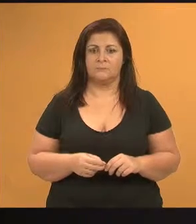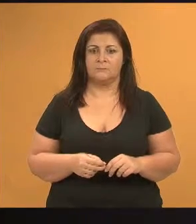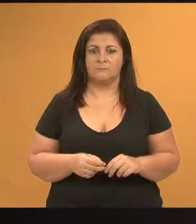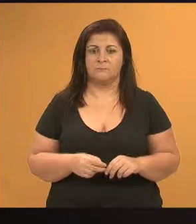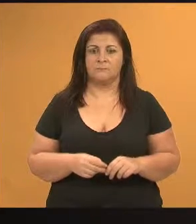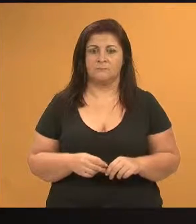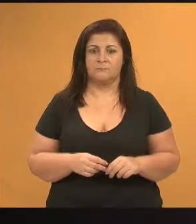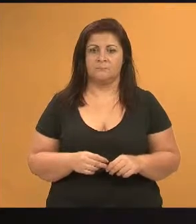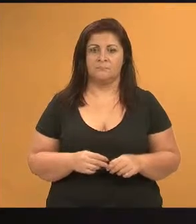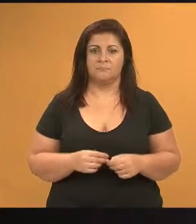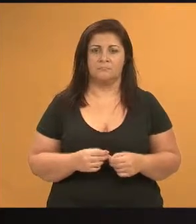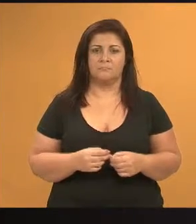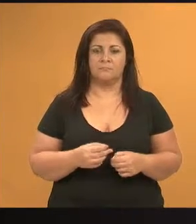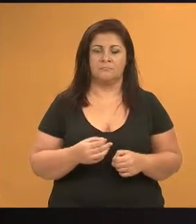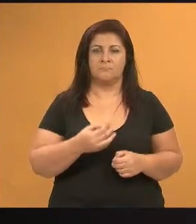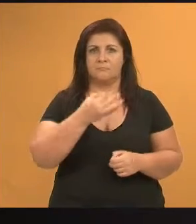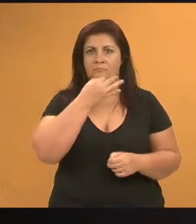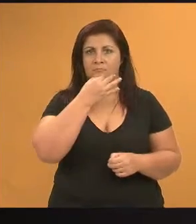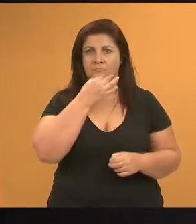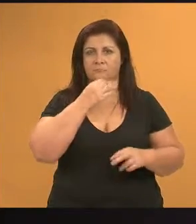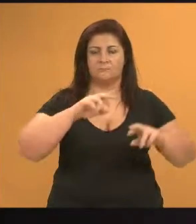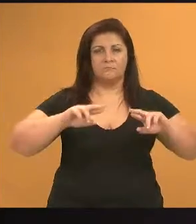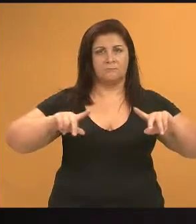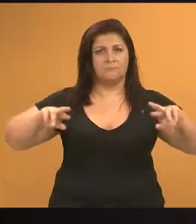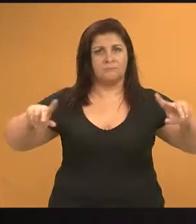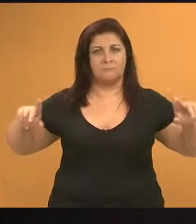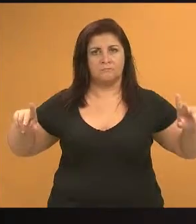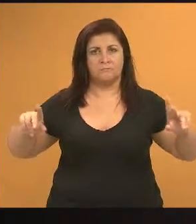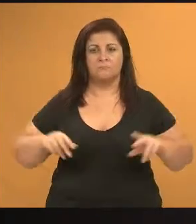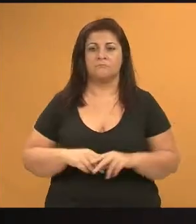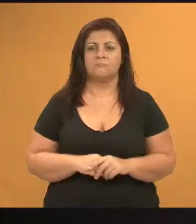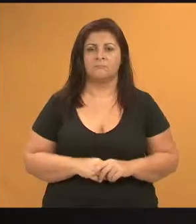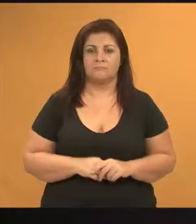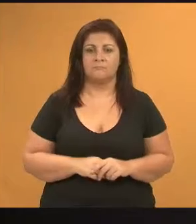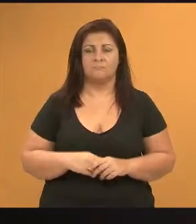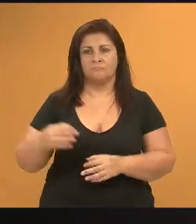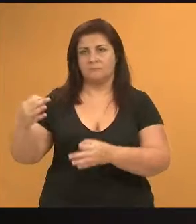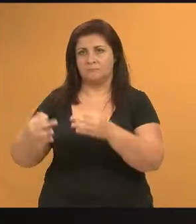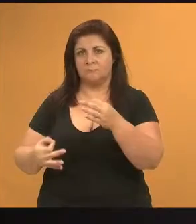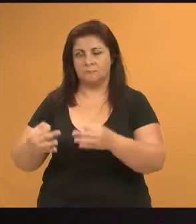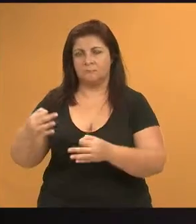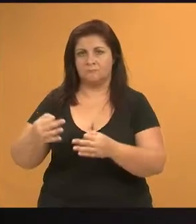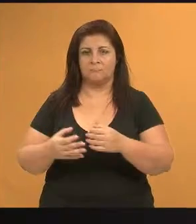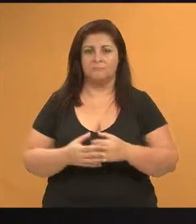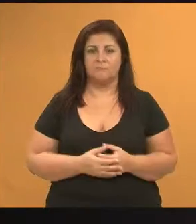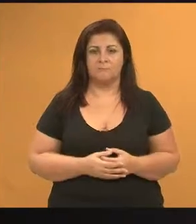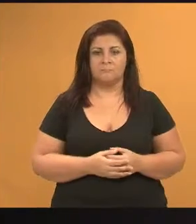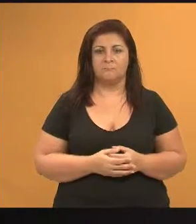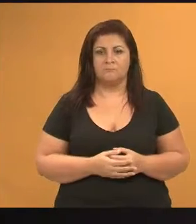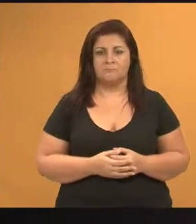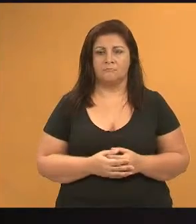sendo uma com opiniões divergentes aqui do jurídico,